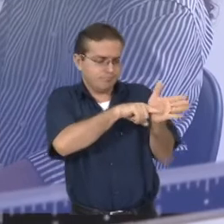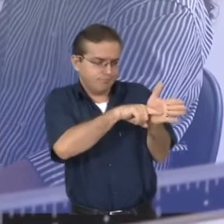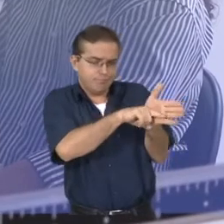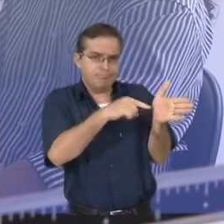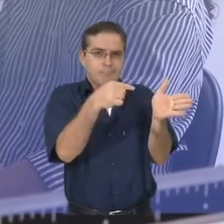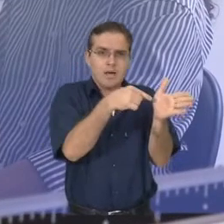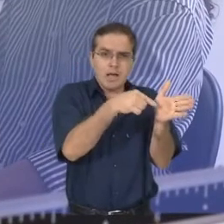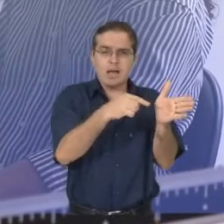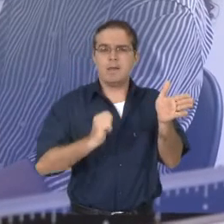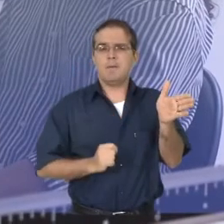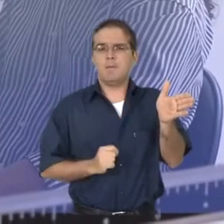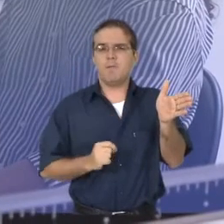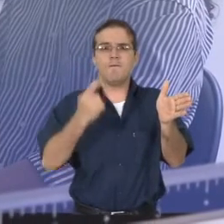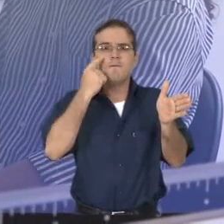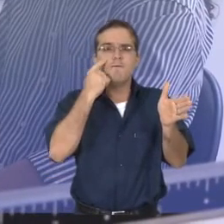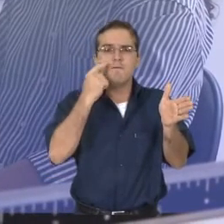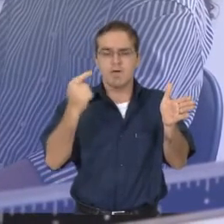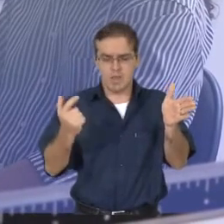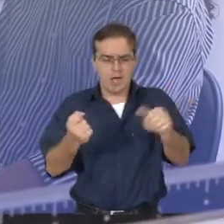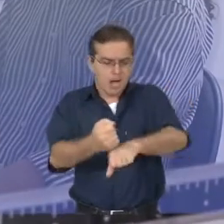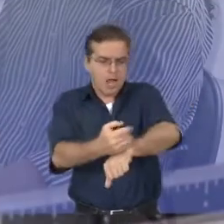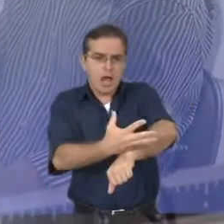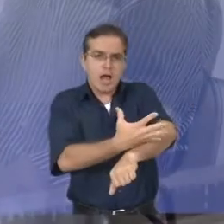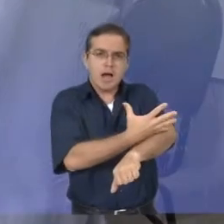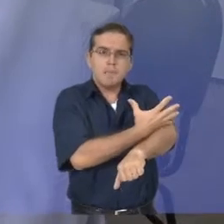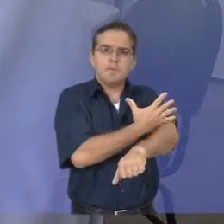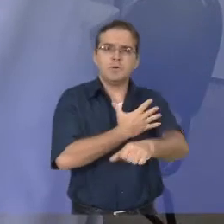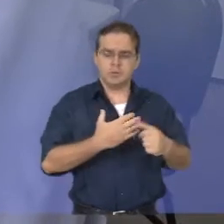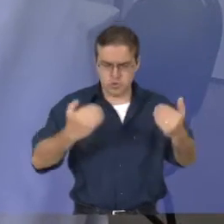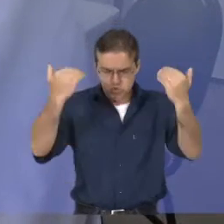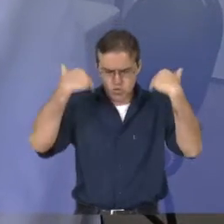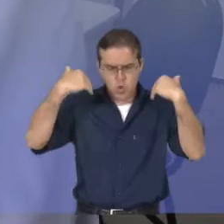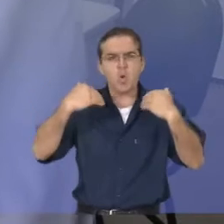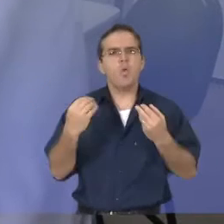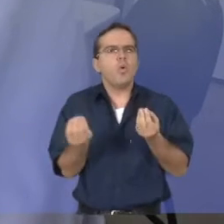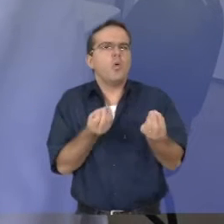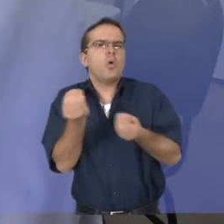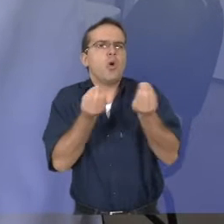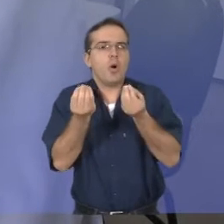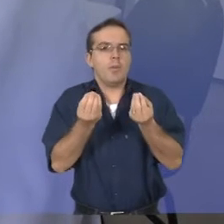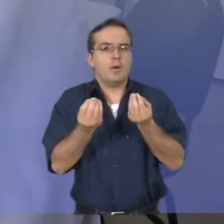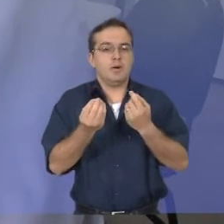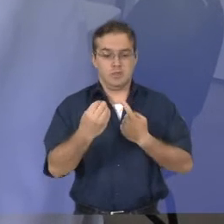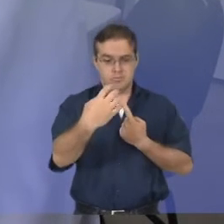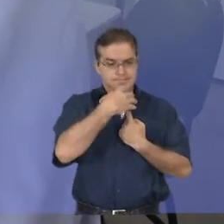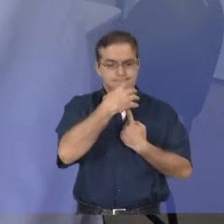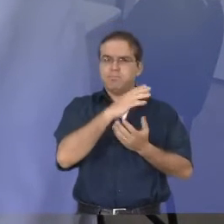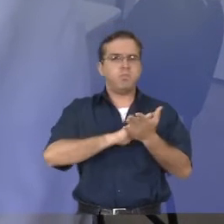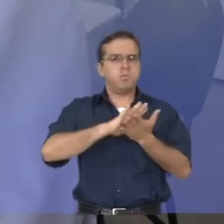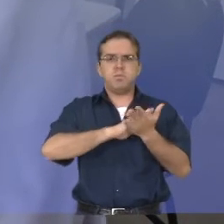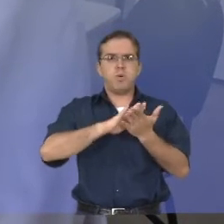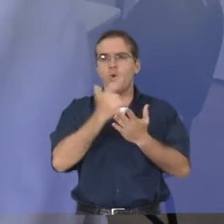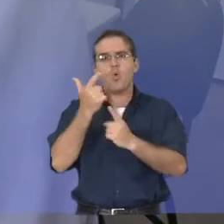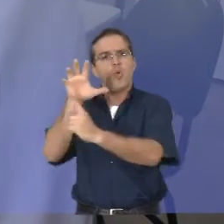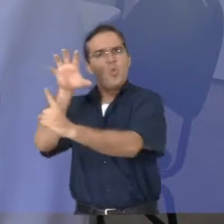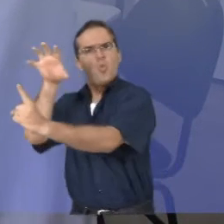fisiológicos dessas experiências emocionais que nós sentimos, que nós chamamos de experiências empáticas, indiretamente. Ou seja, não é o próprio